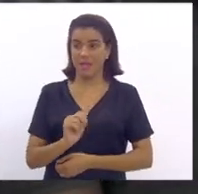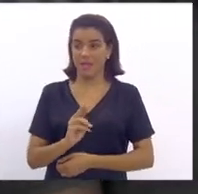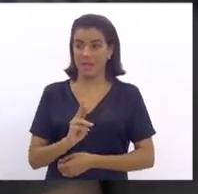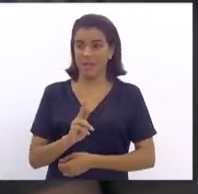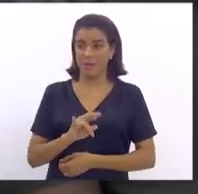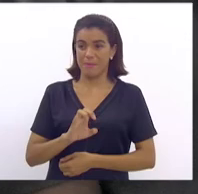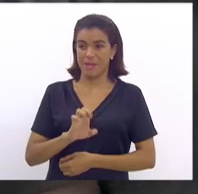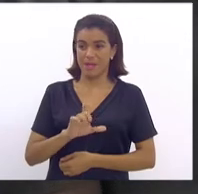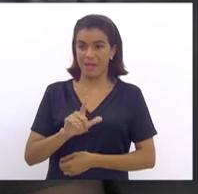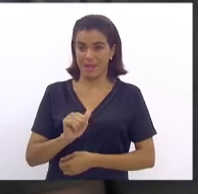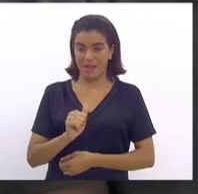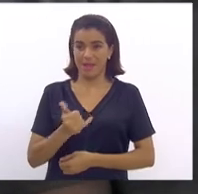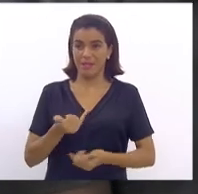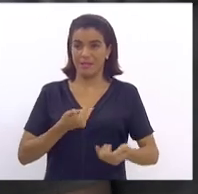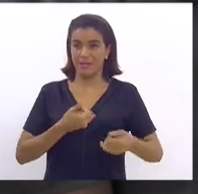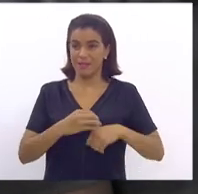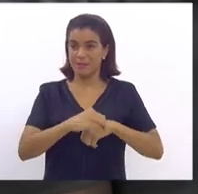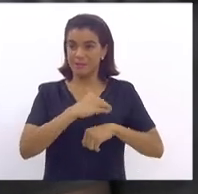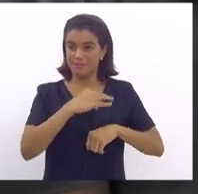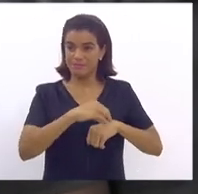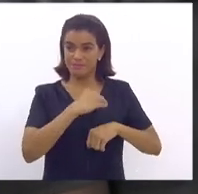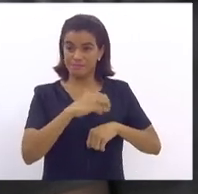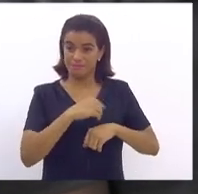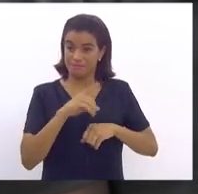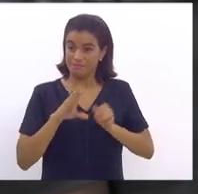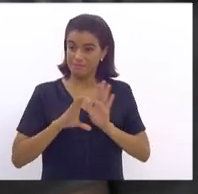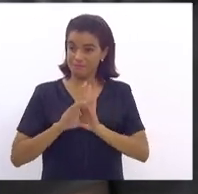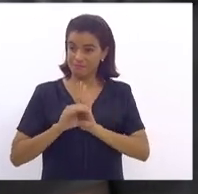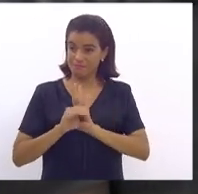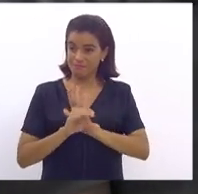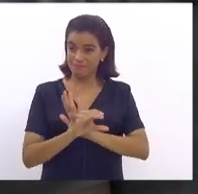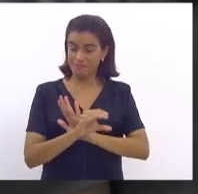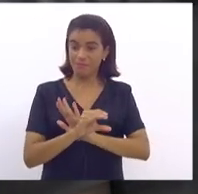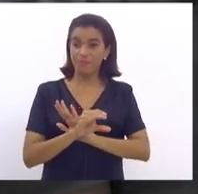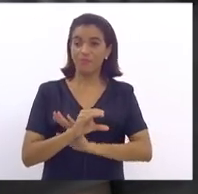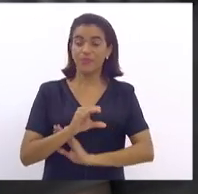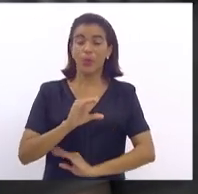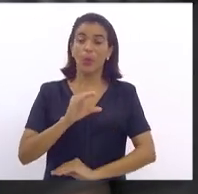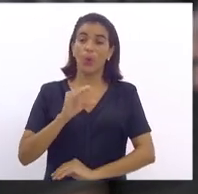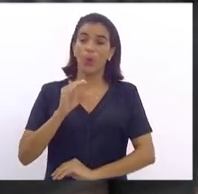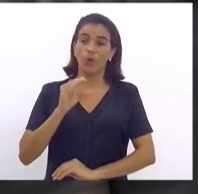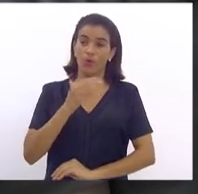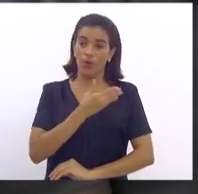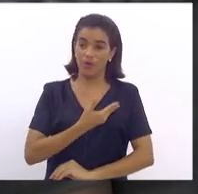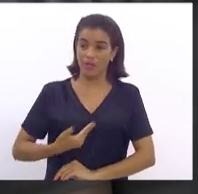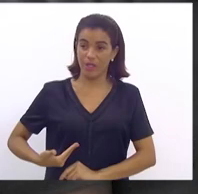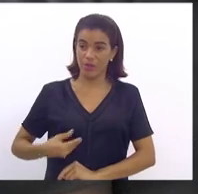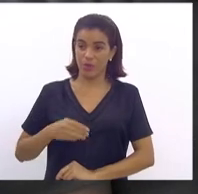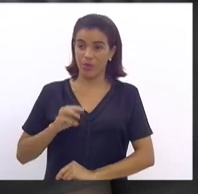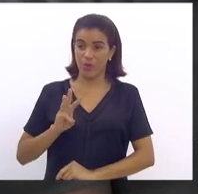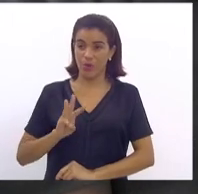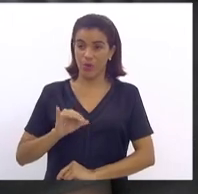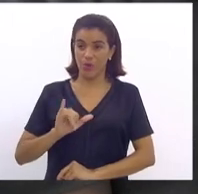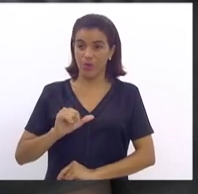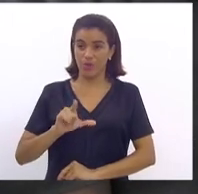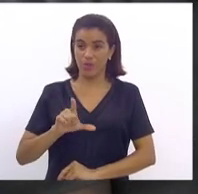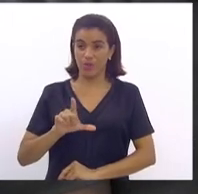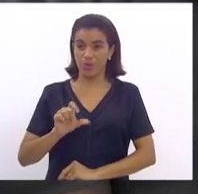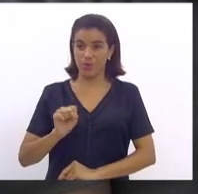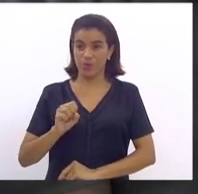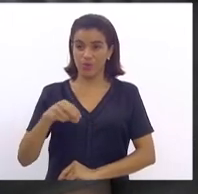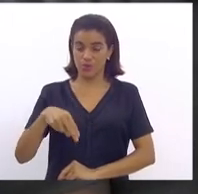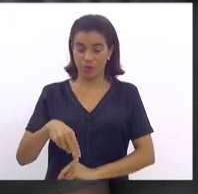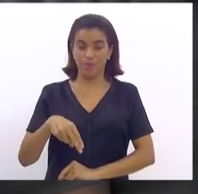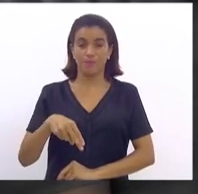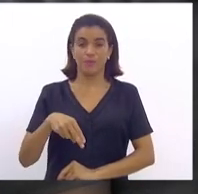uma consulta ao Google. O governador Wilson Witzel teria encaminhado, em